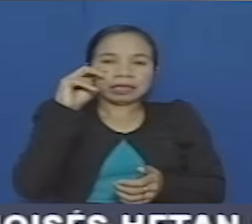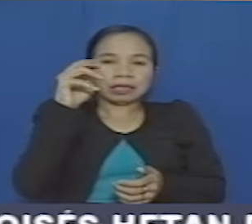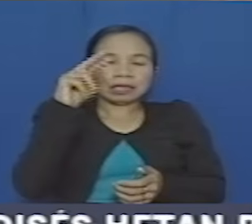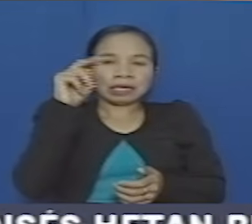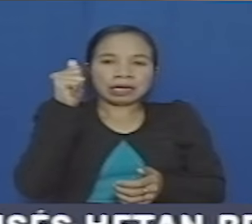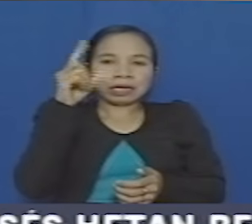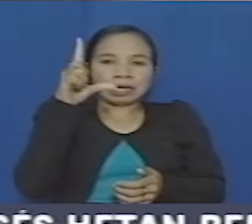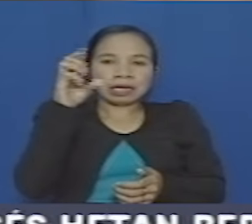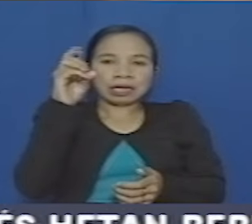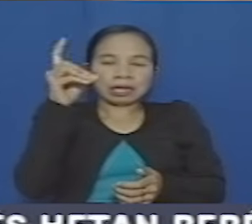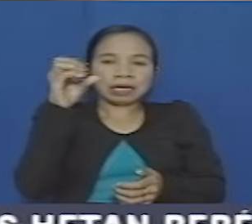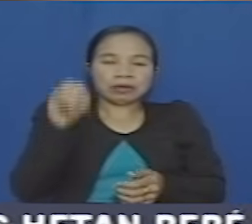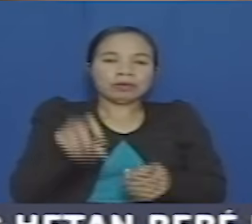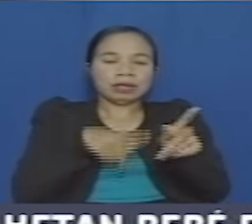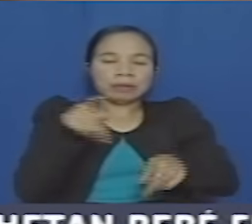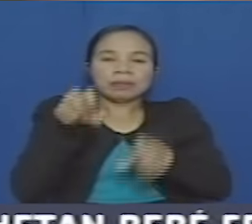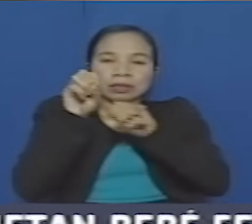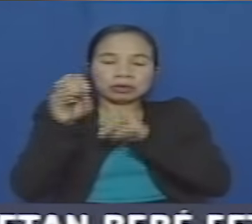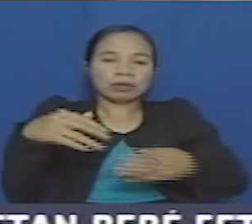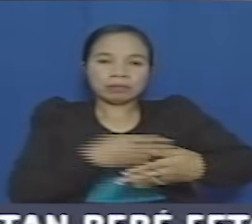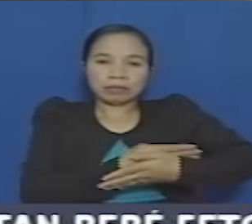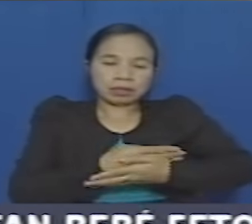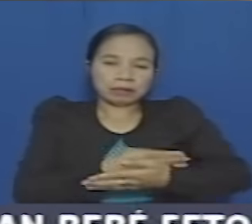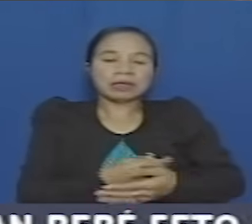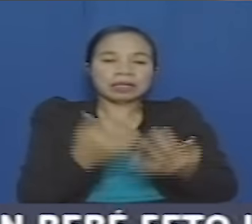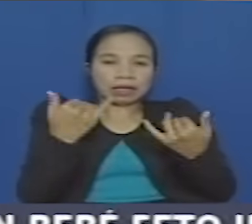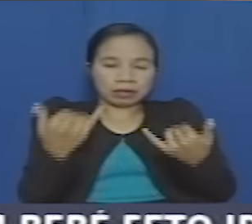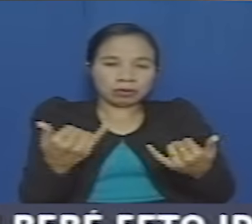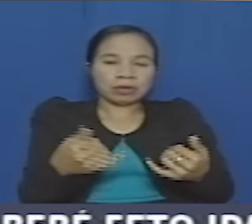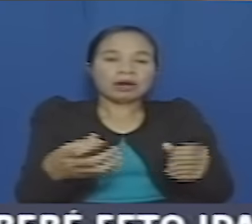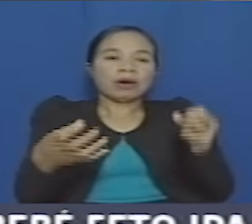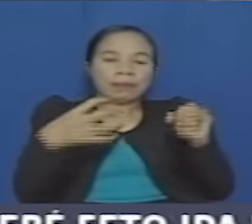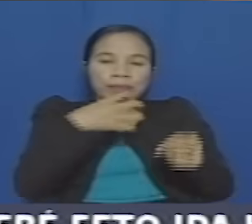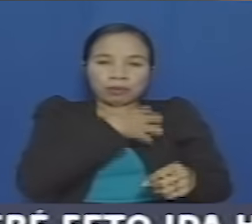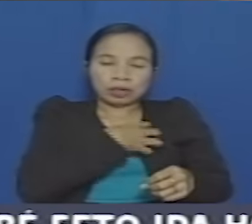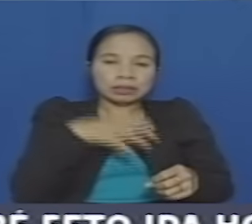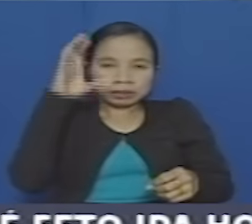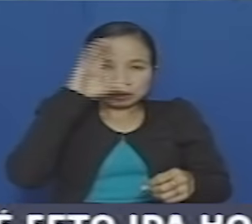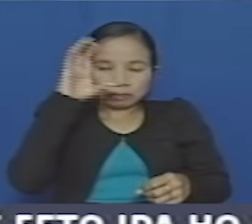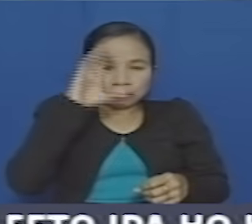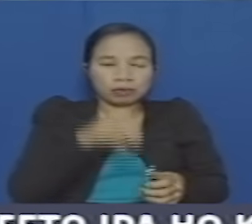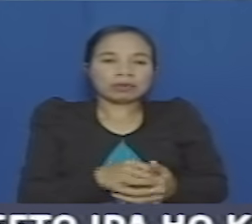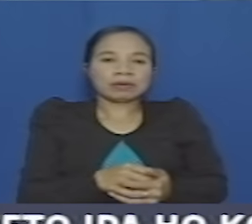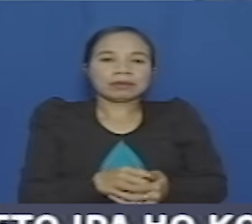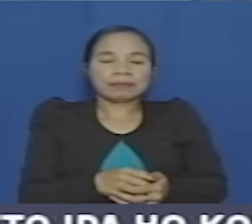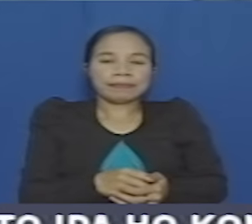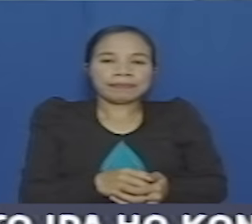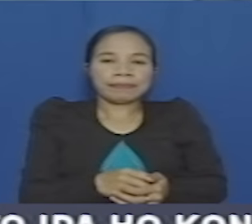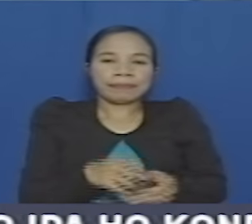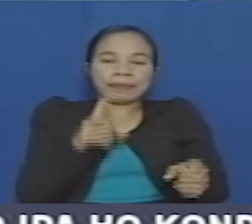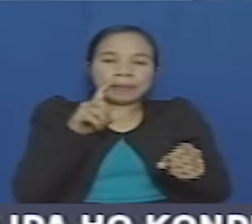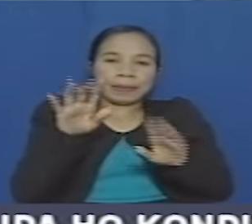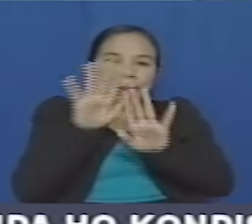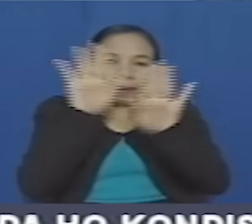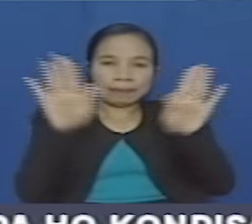informa autor nebe sue bebe ne rasik oras ne dadam polisia se buka tuir. Ya domingo di darasan